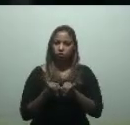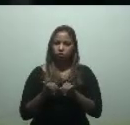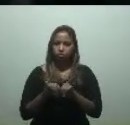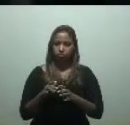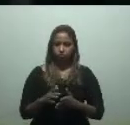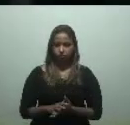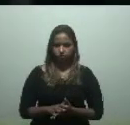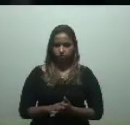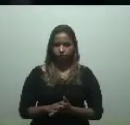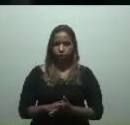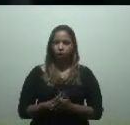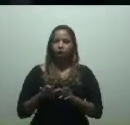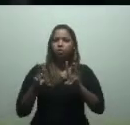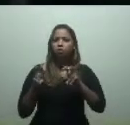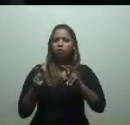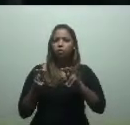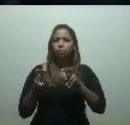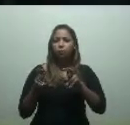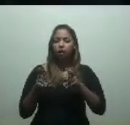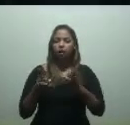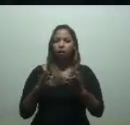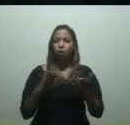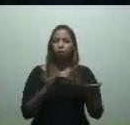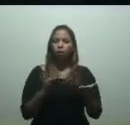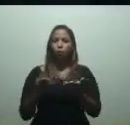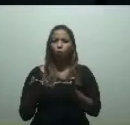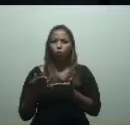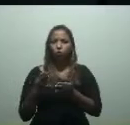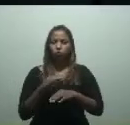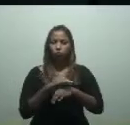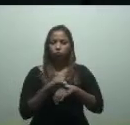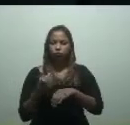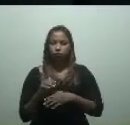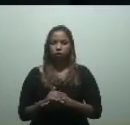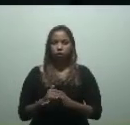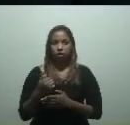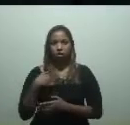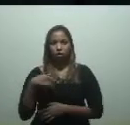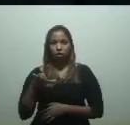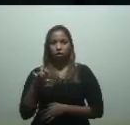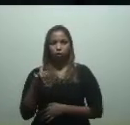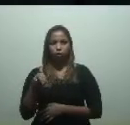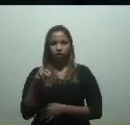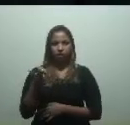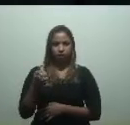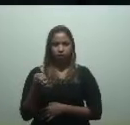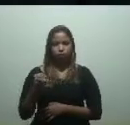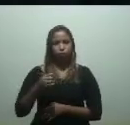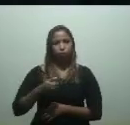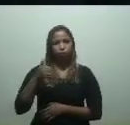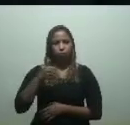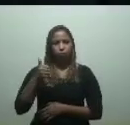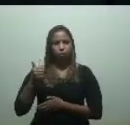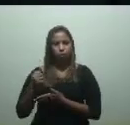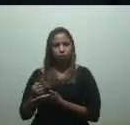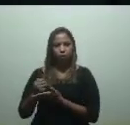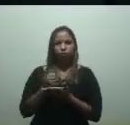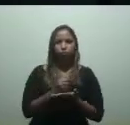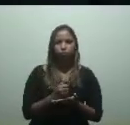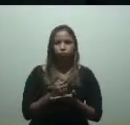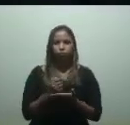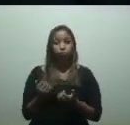Assunto, convocação. Eu, Leonardo Lima da Costa, primeiro suplente de vereador da